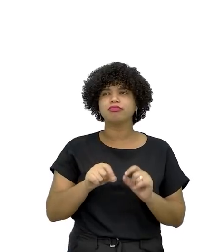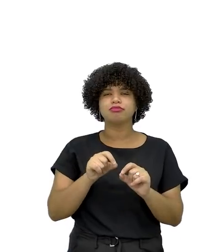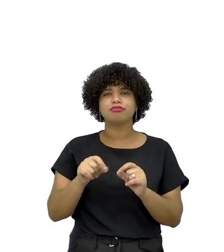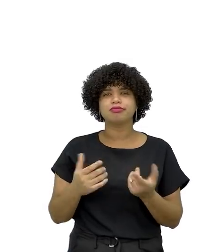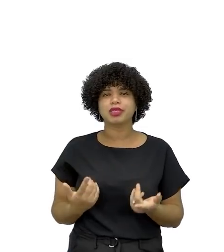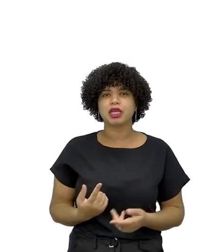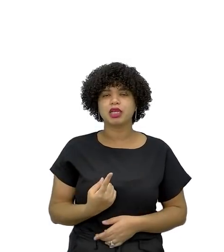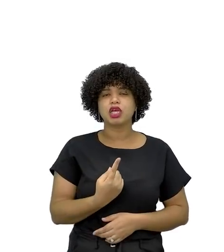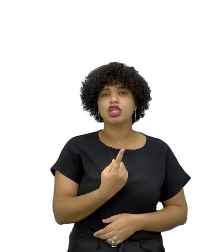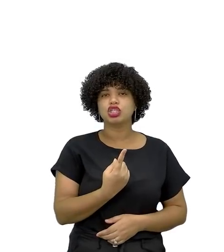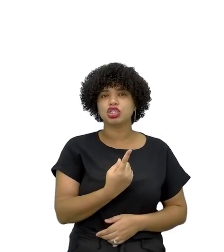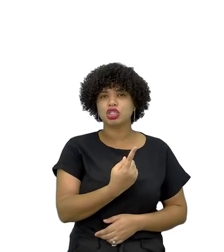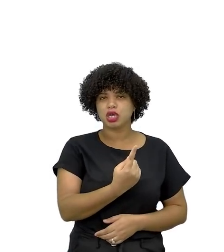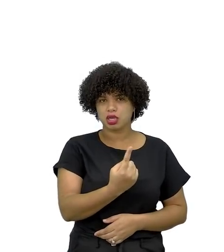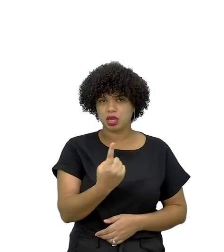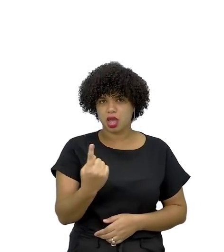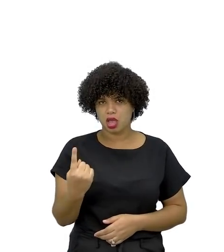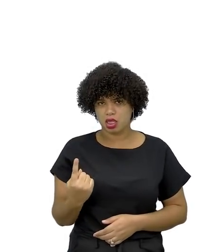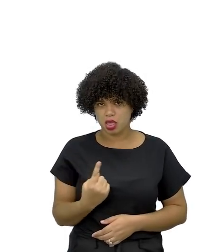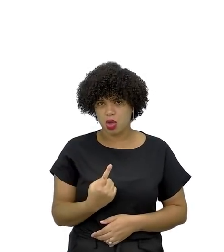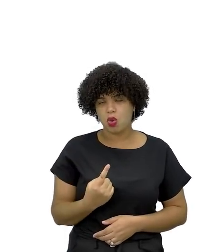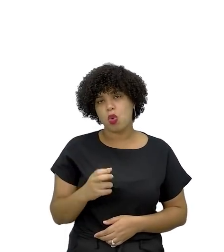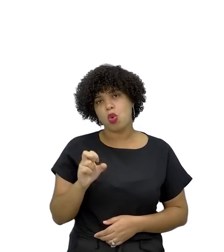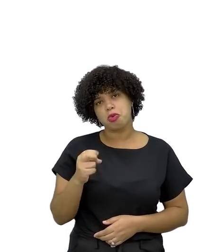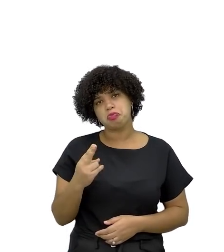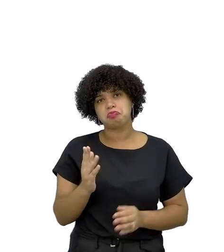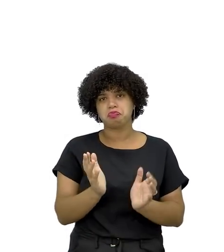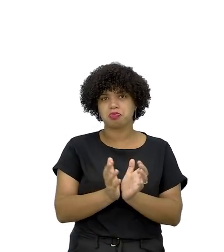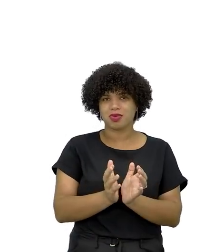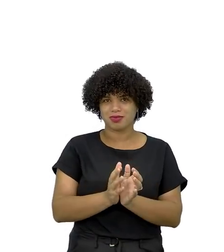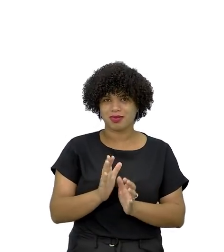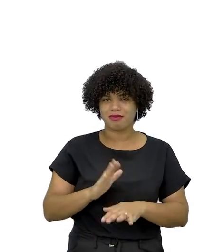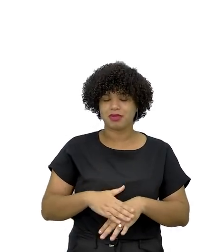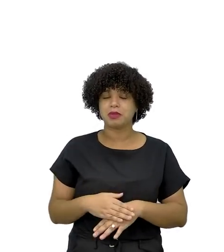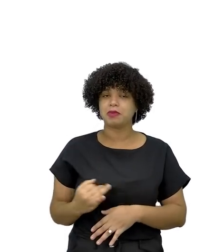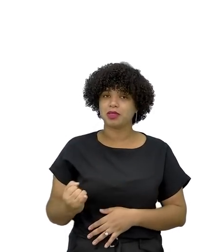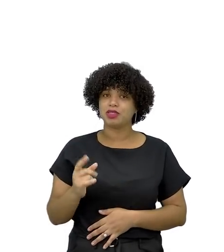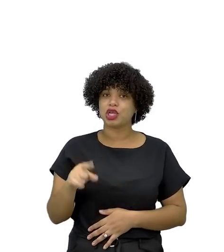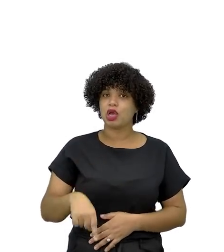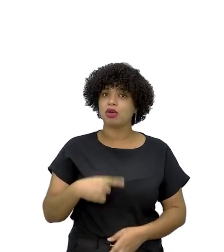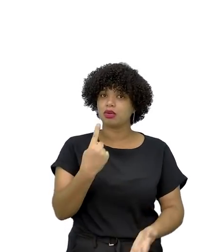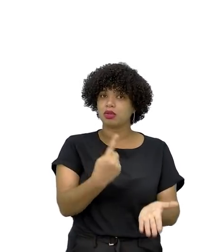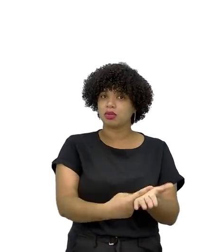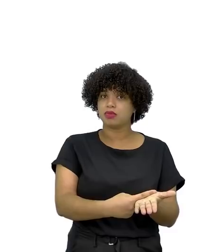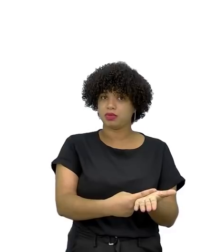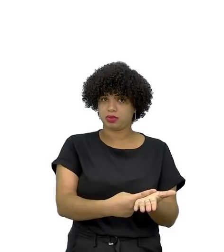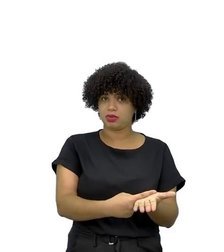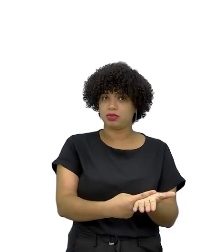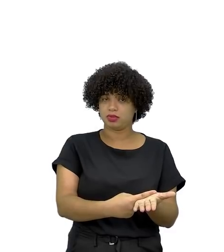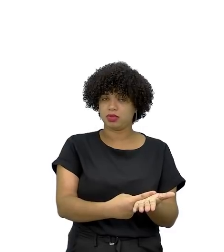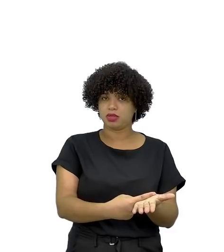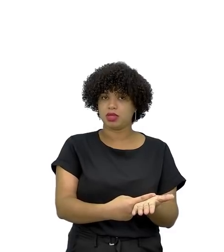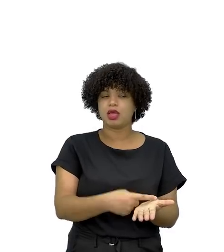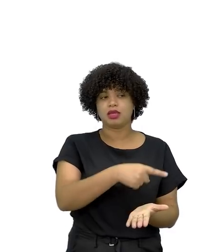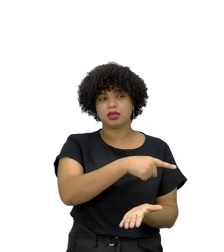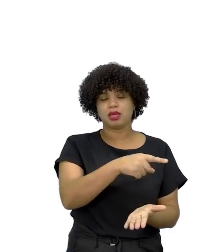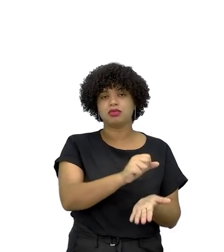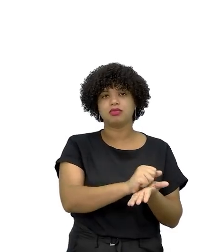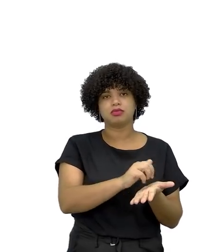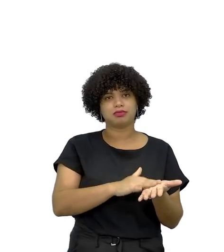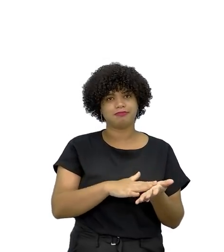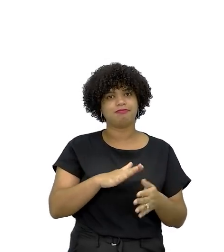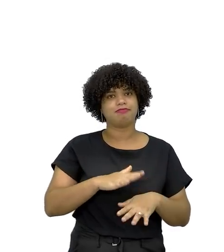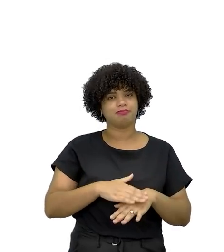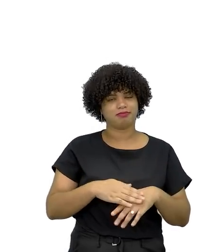também, né? E que eles entreguem, né? A gente faça contratos pedagógicos aí com eles, que eles entreguem, né? As atividades.